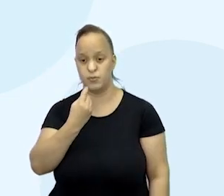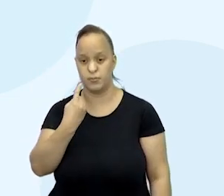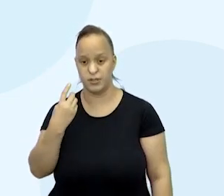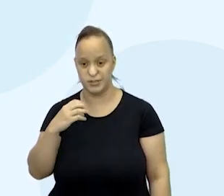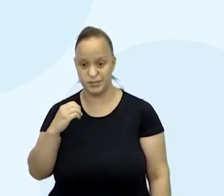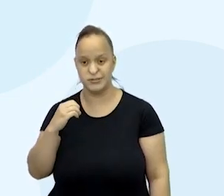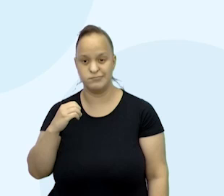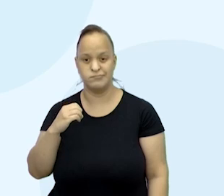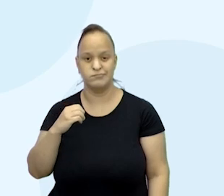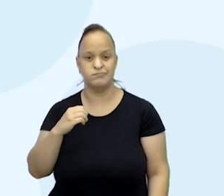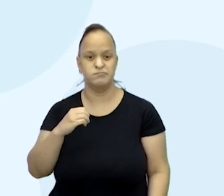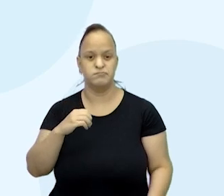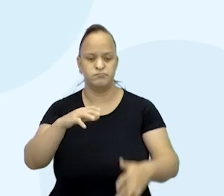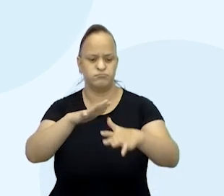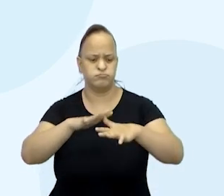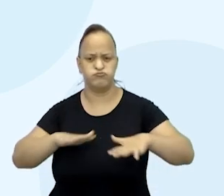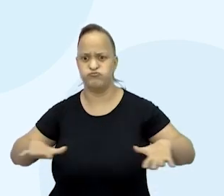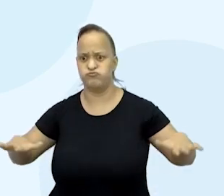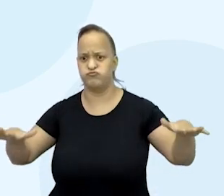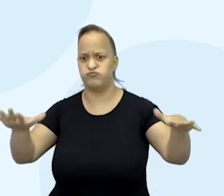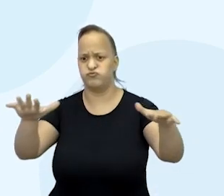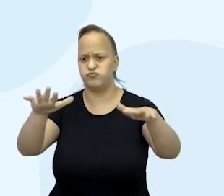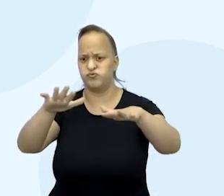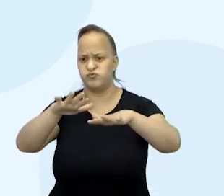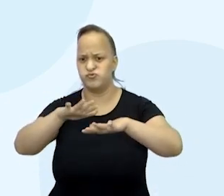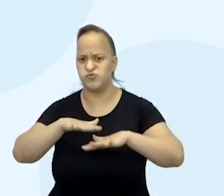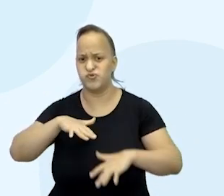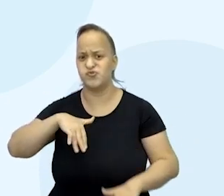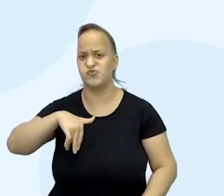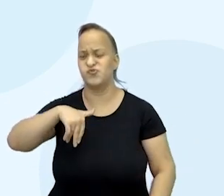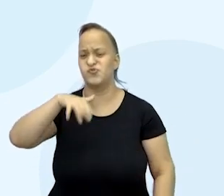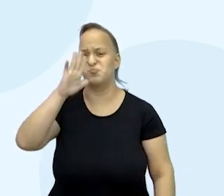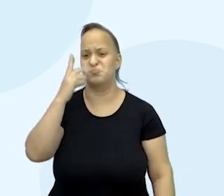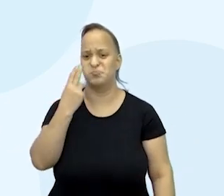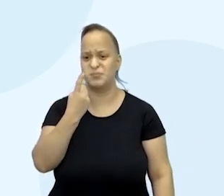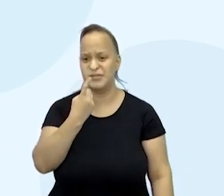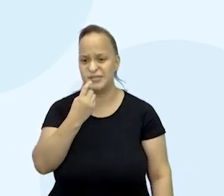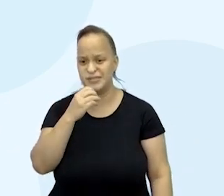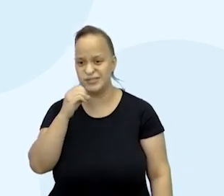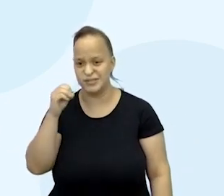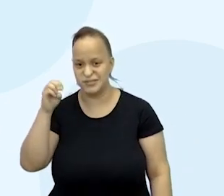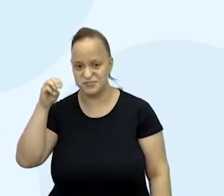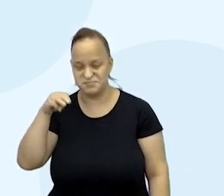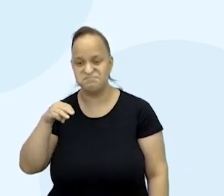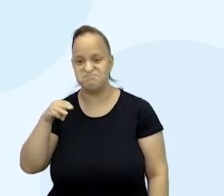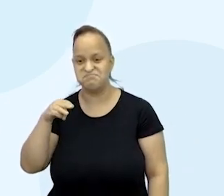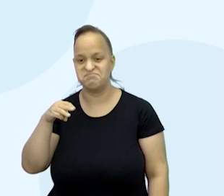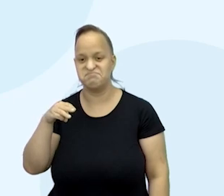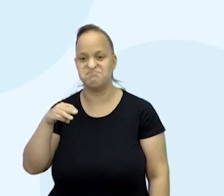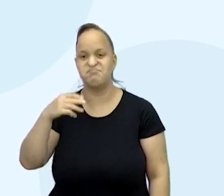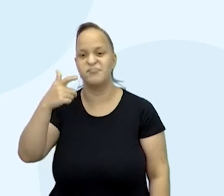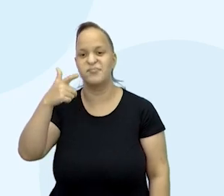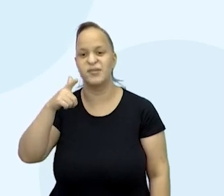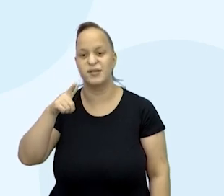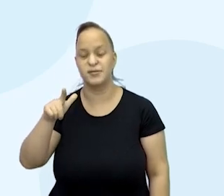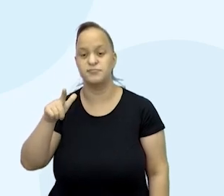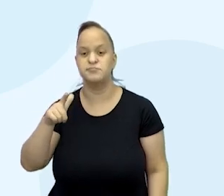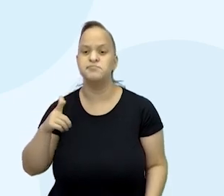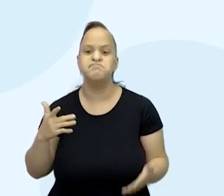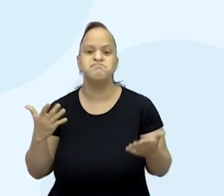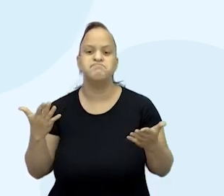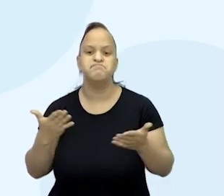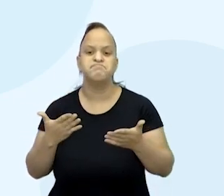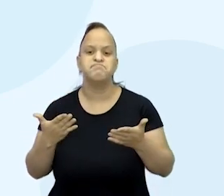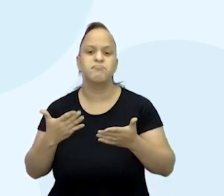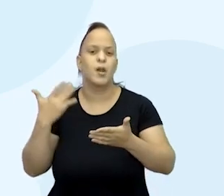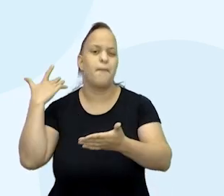103 mil metros quadrados aí de tamanho, beleza? Vamos avançar mais um pouquinho. Qual que é o histórico